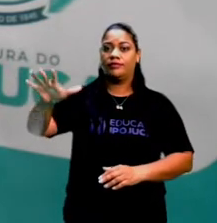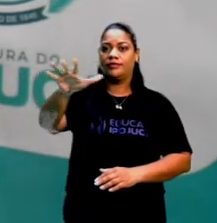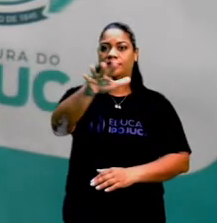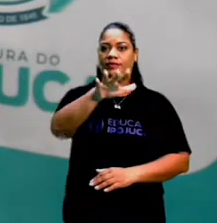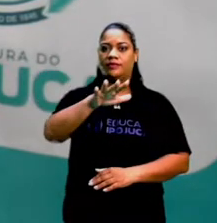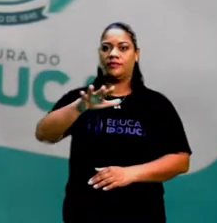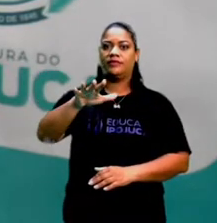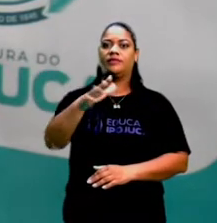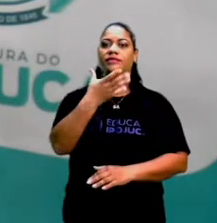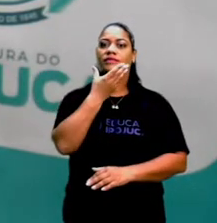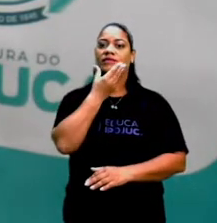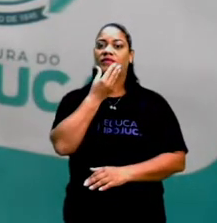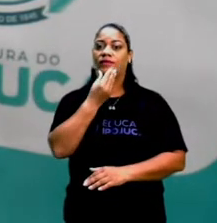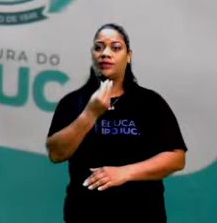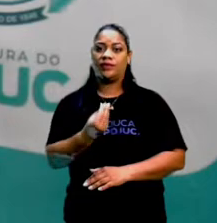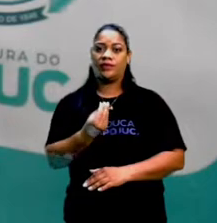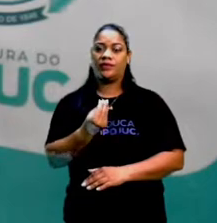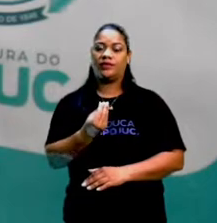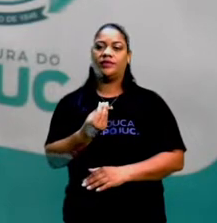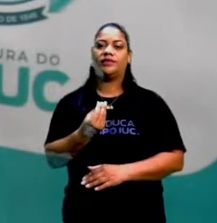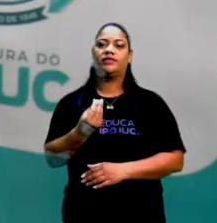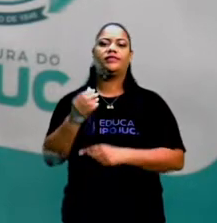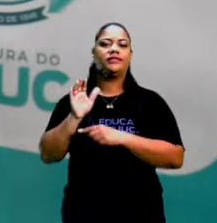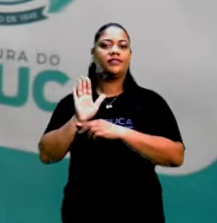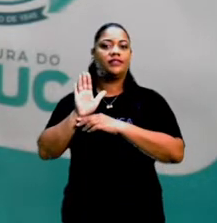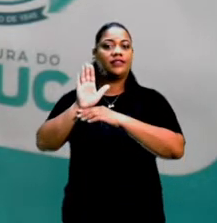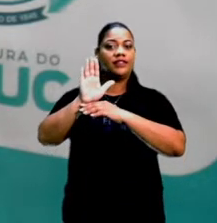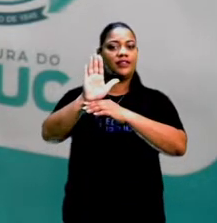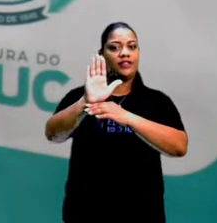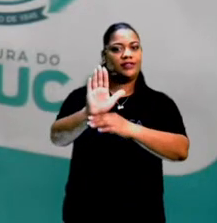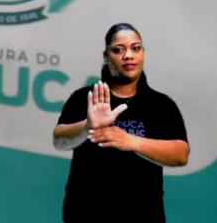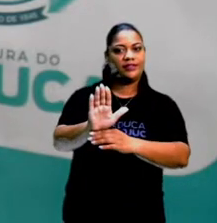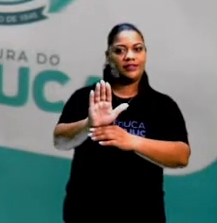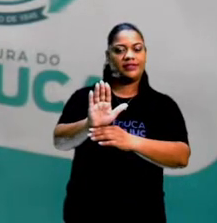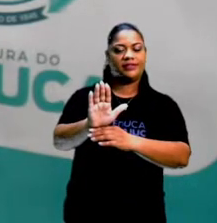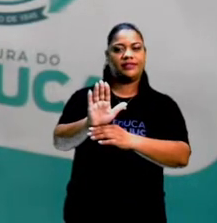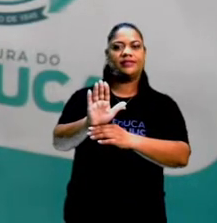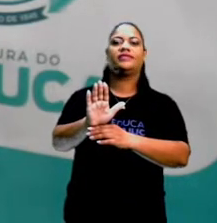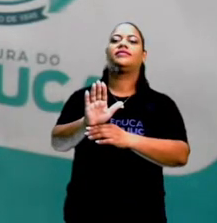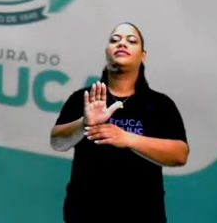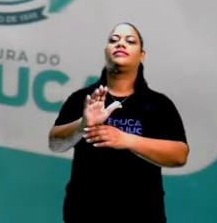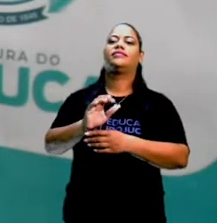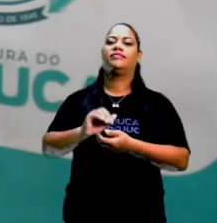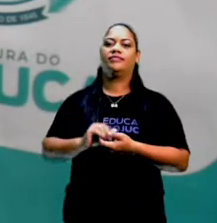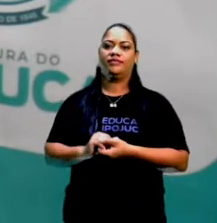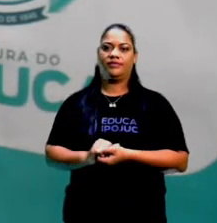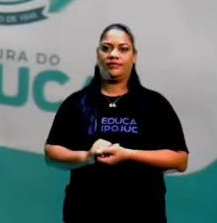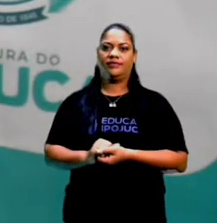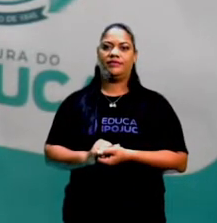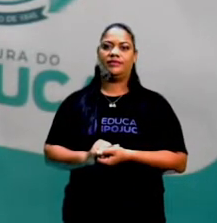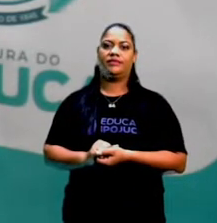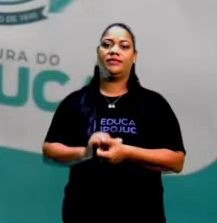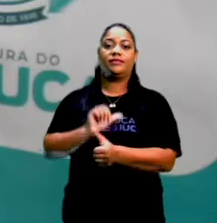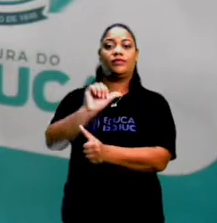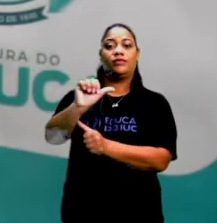em que o homem, tá? Ajuda, colabora com as suas